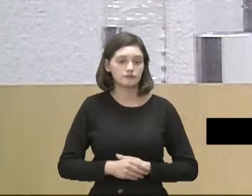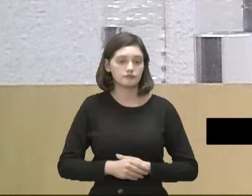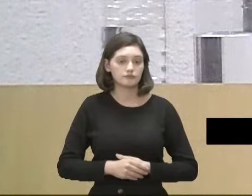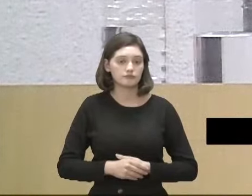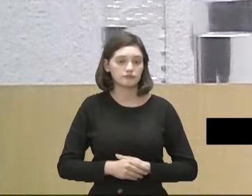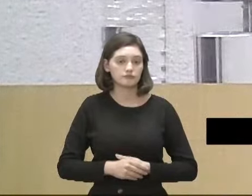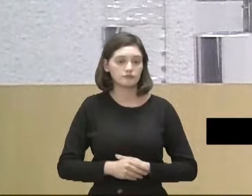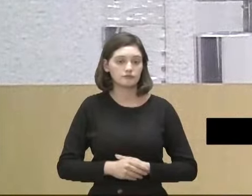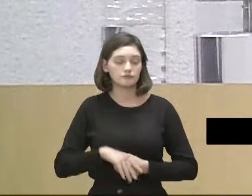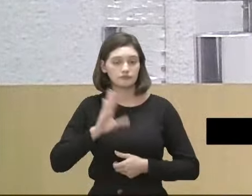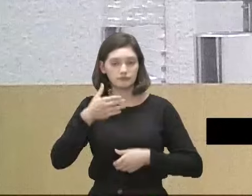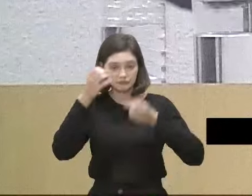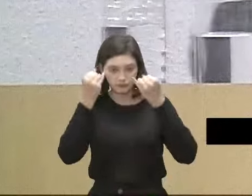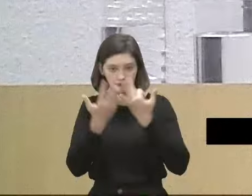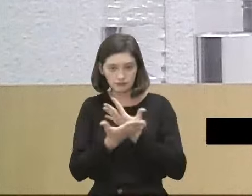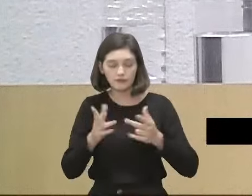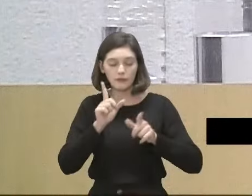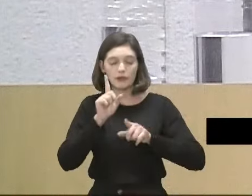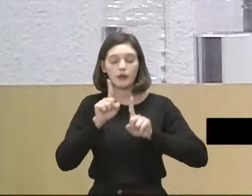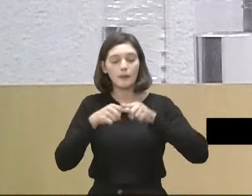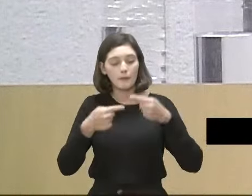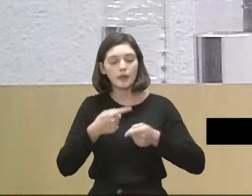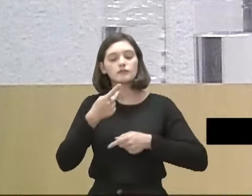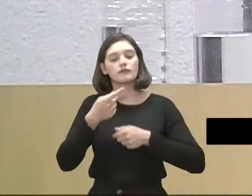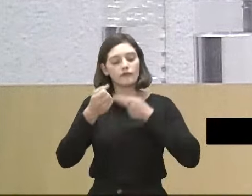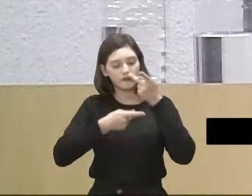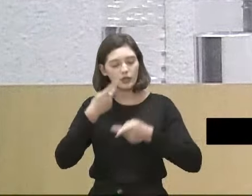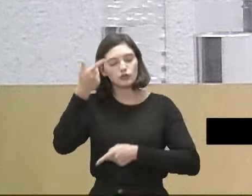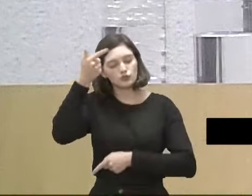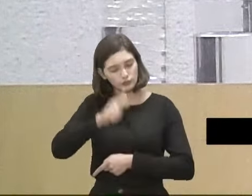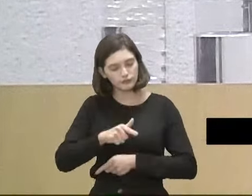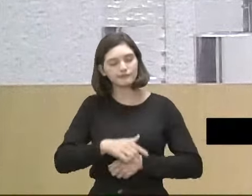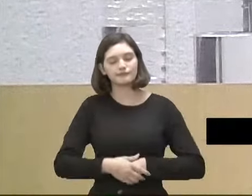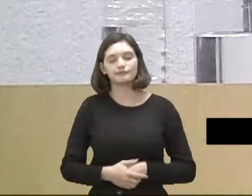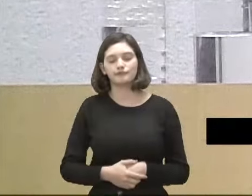é isso que eu falei, e mais frisar o que eu já mencionei na tribuna ali, tá?